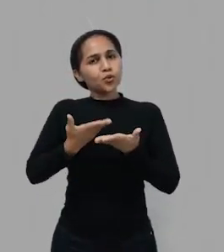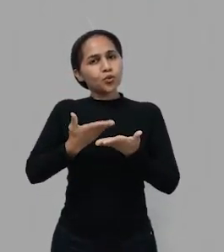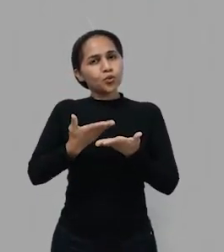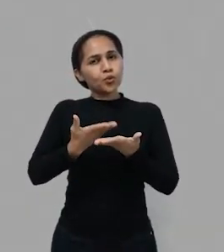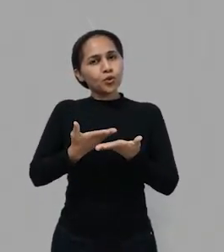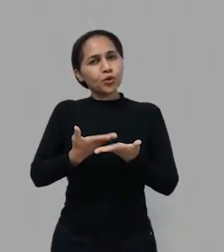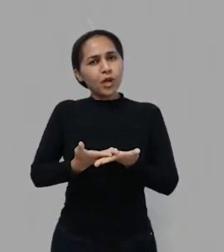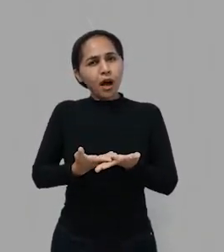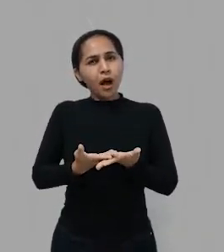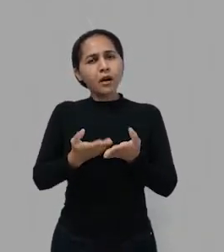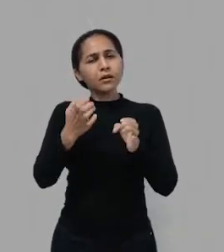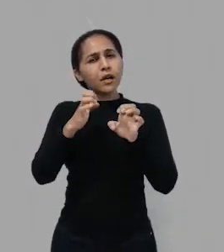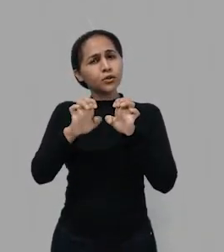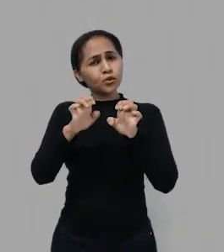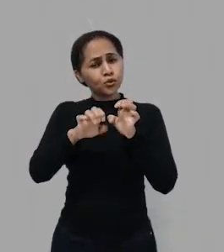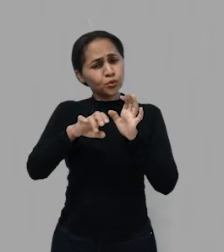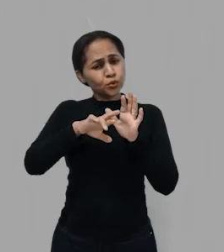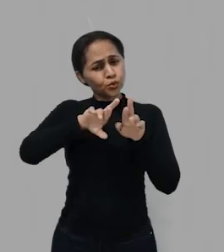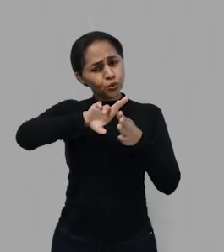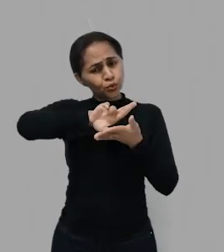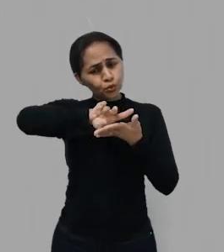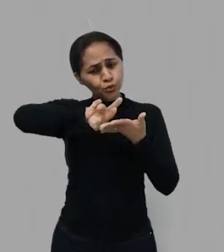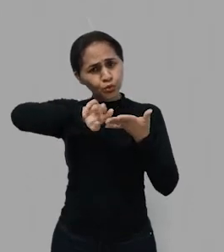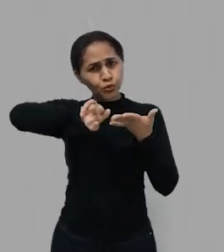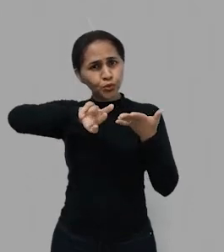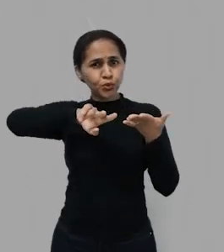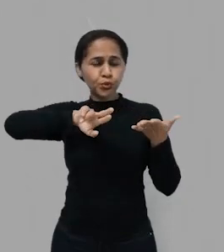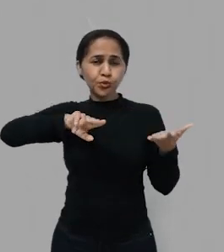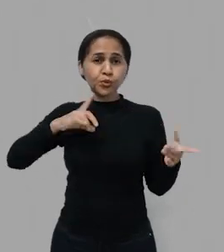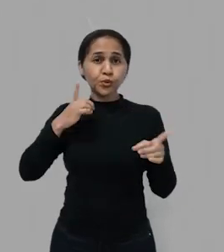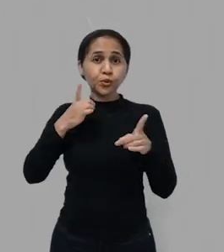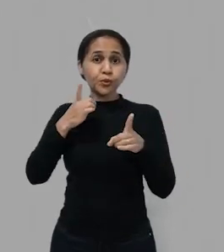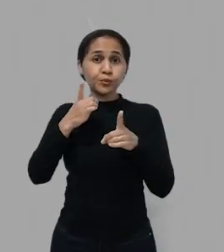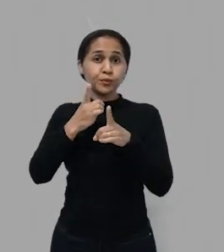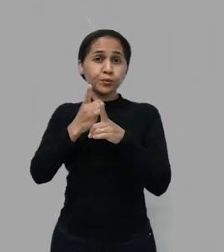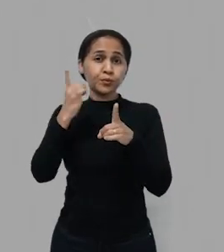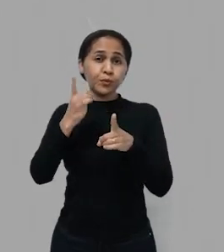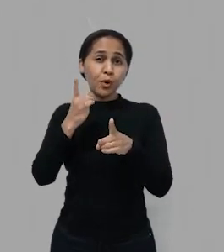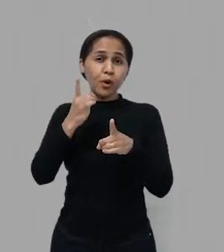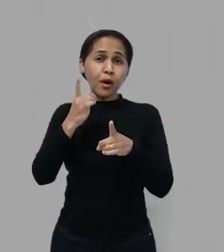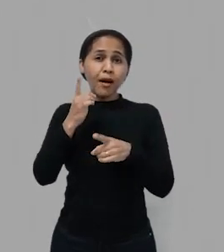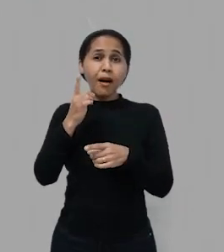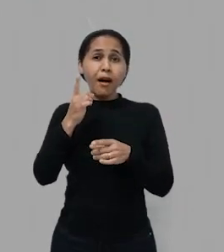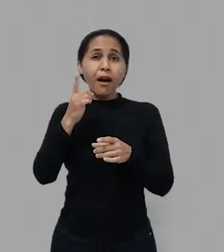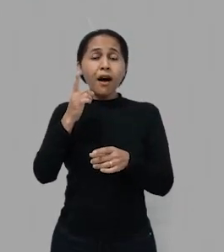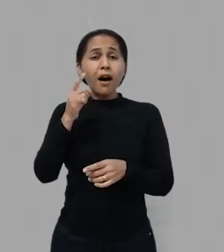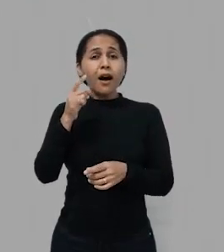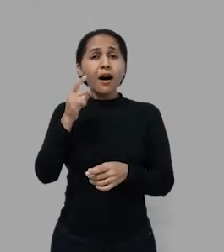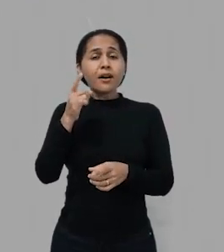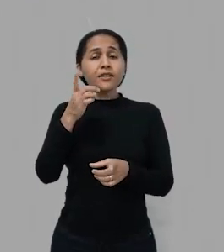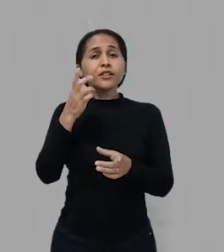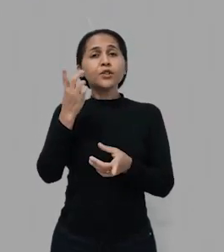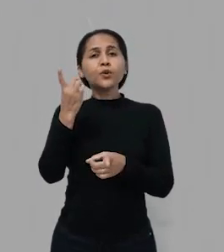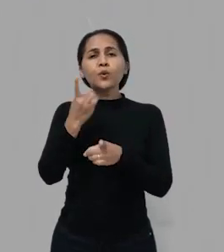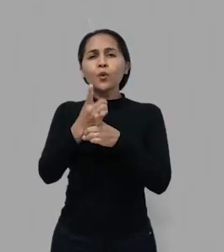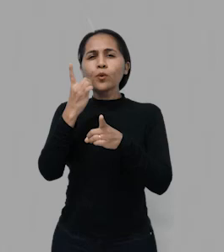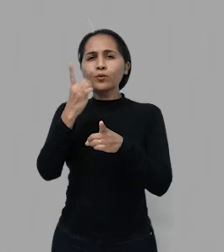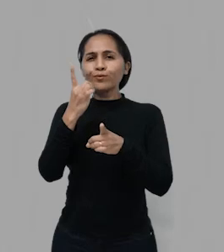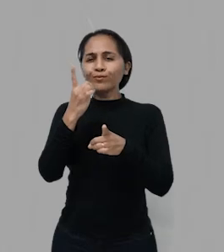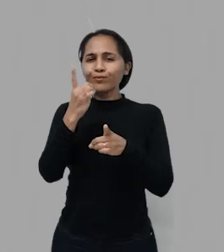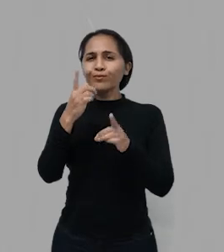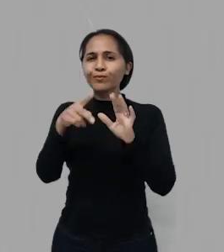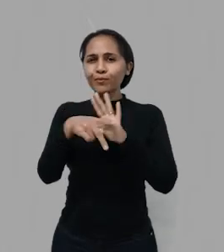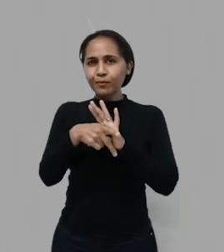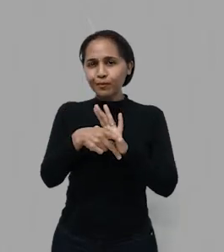estruturas dentre aqueles isômeros para identificar aquele ou aqueles que vão apresentar aquela